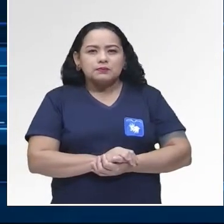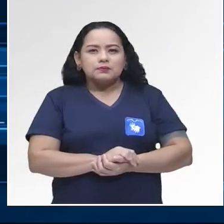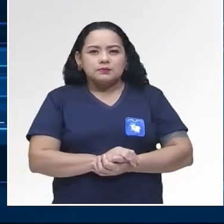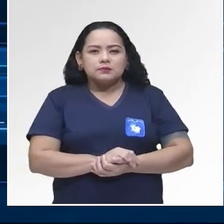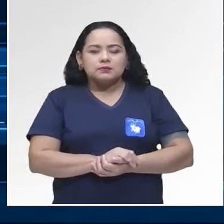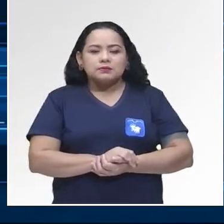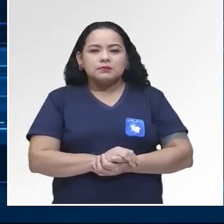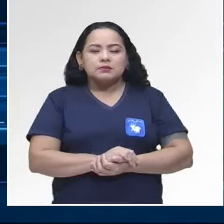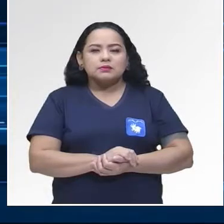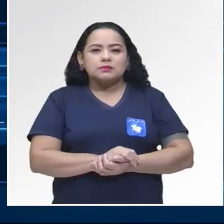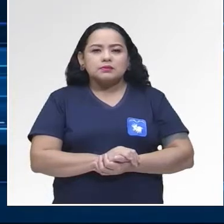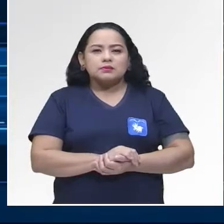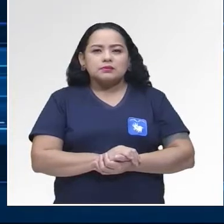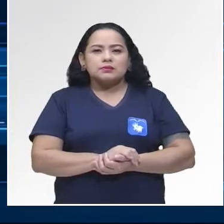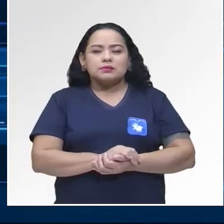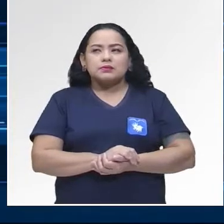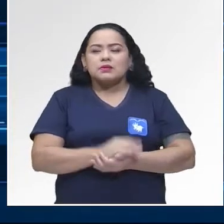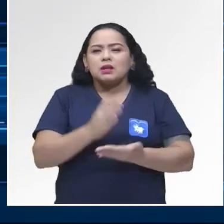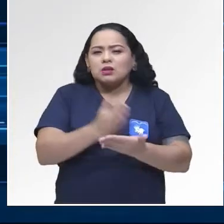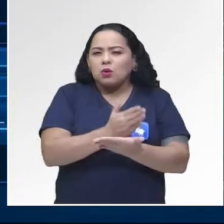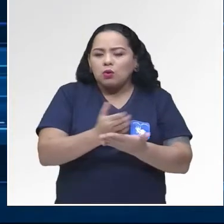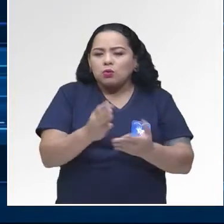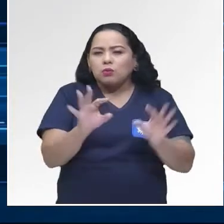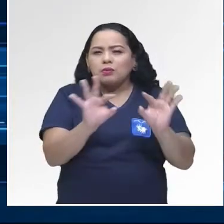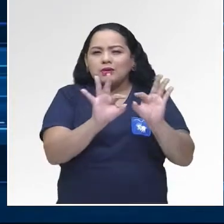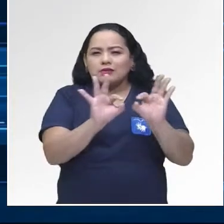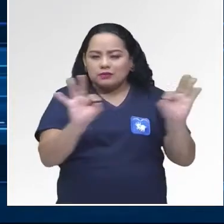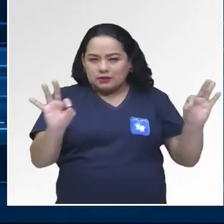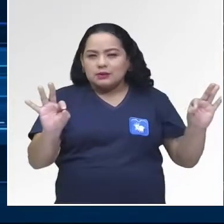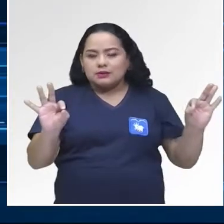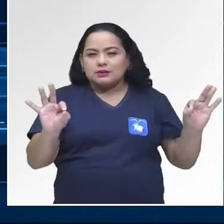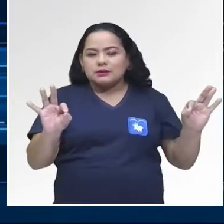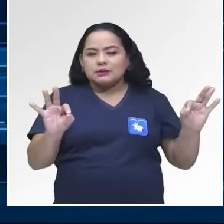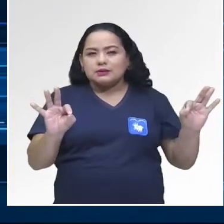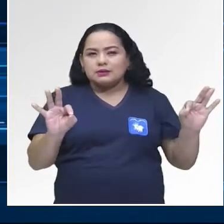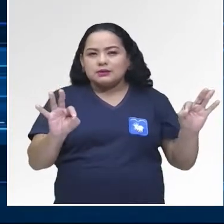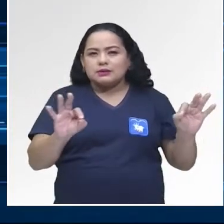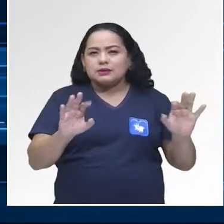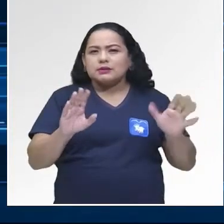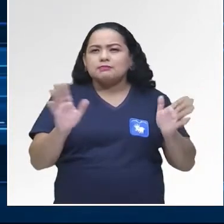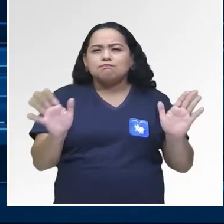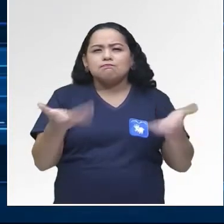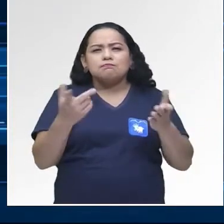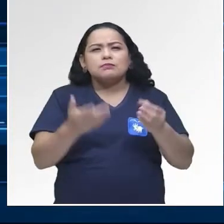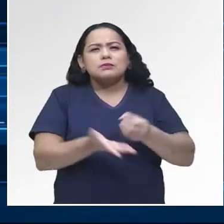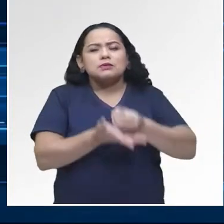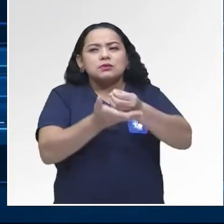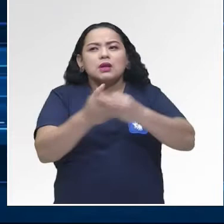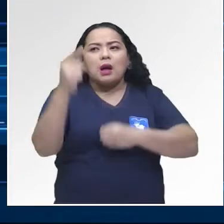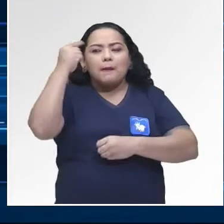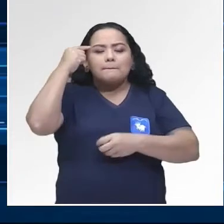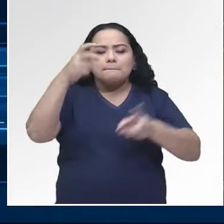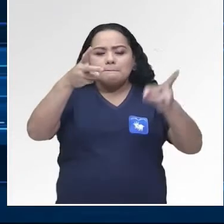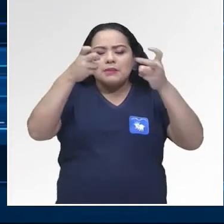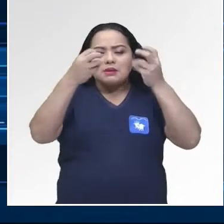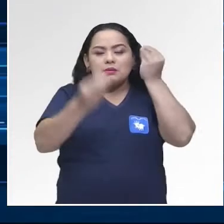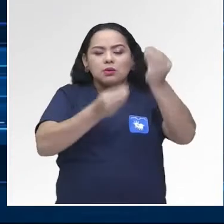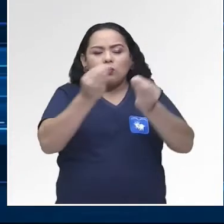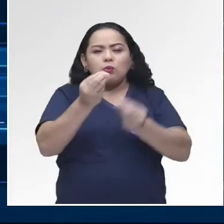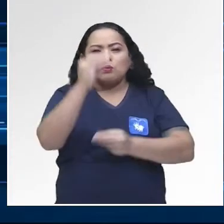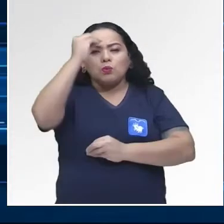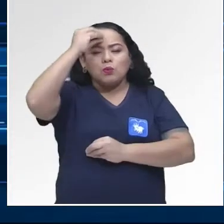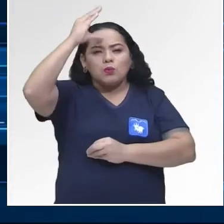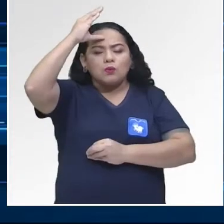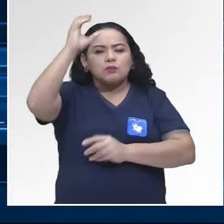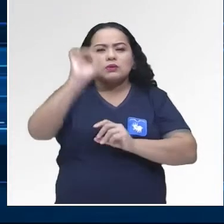Então, tem algumas frases, né, que nos levam a perceber que esse conhecimento